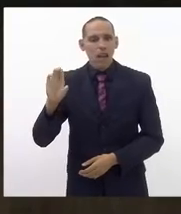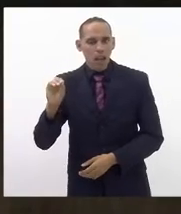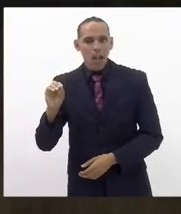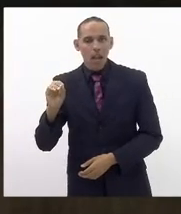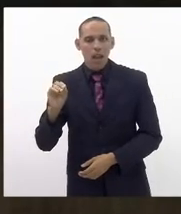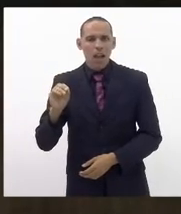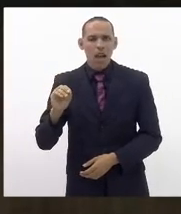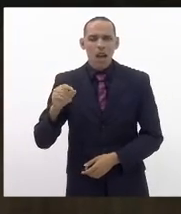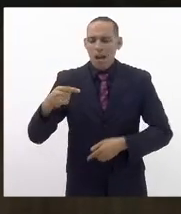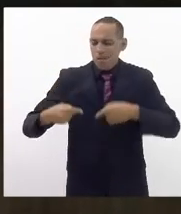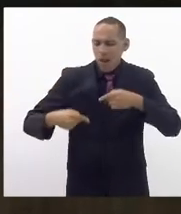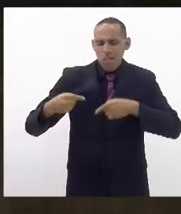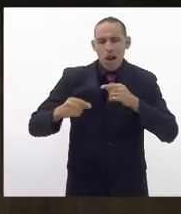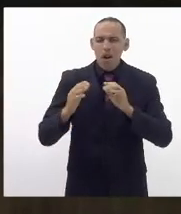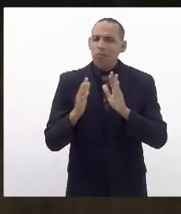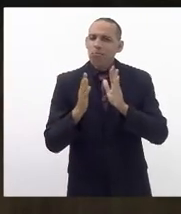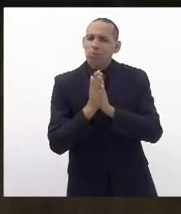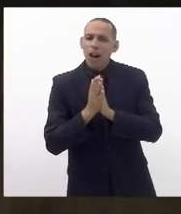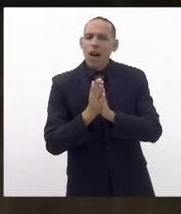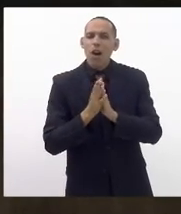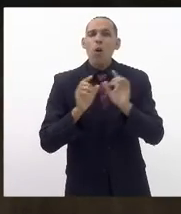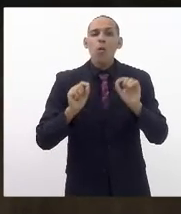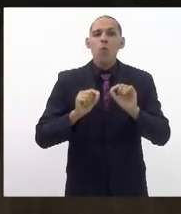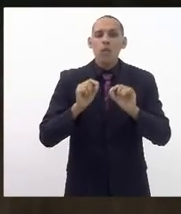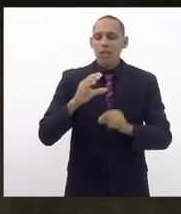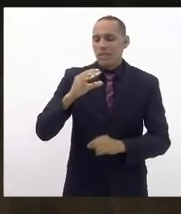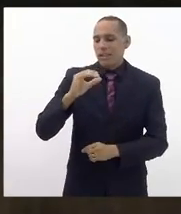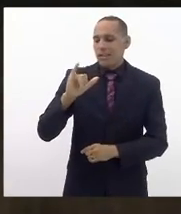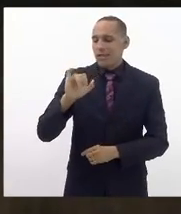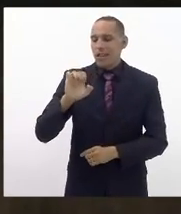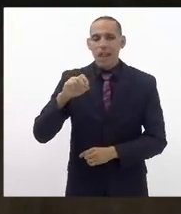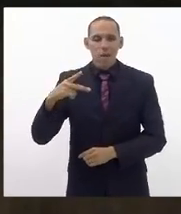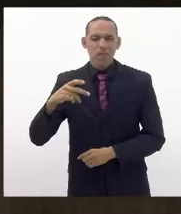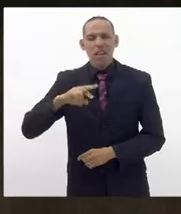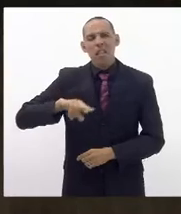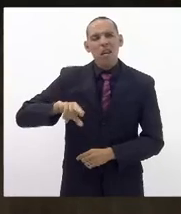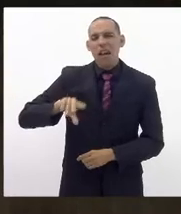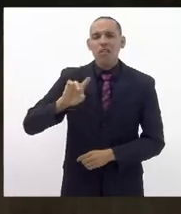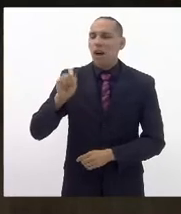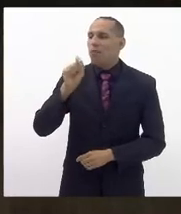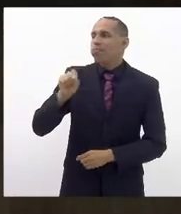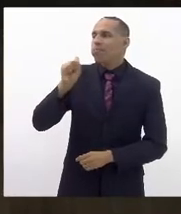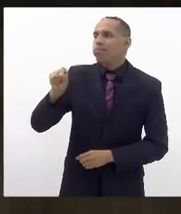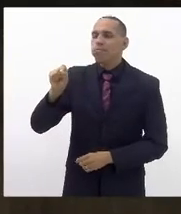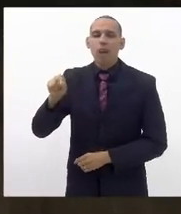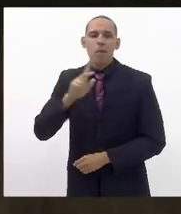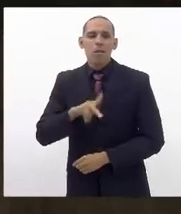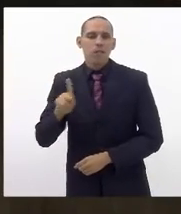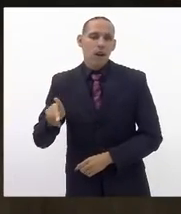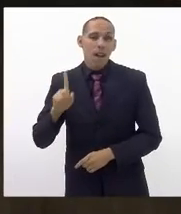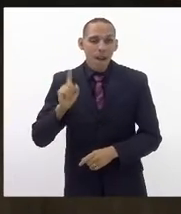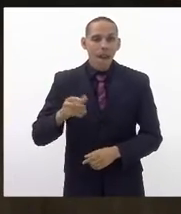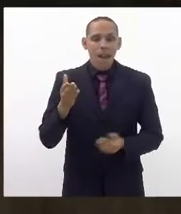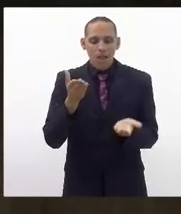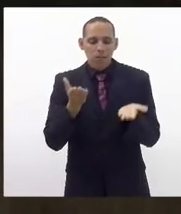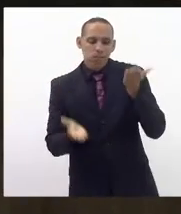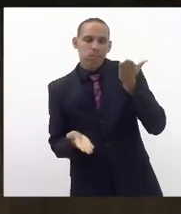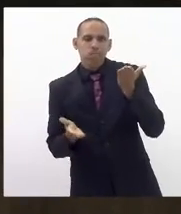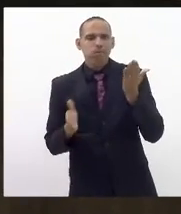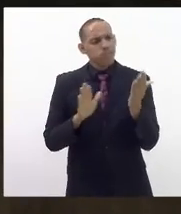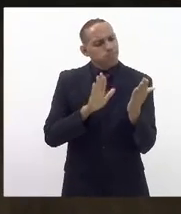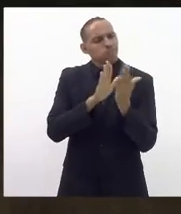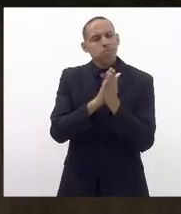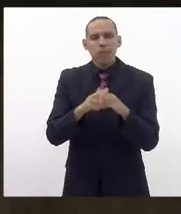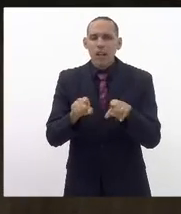de que garantir o direito à educação não é só giz e professor, é também enfrentar as desigualdades que marcam a